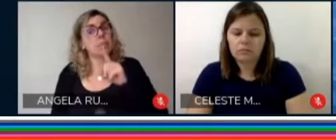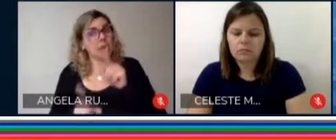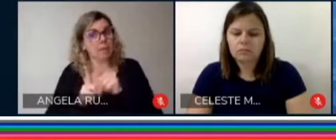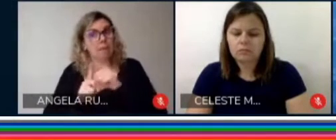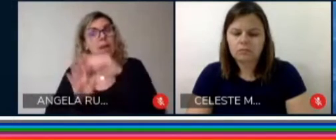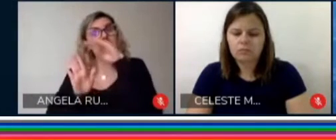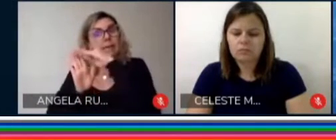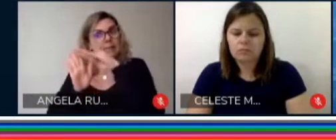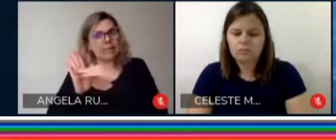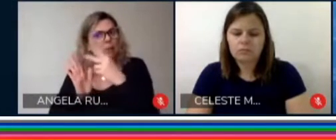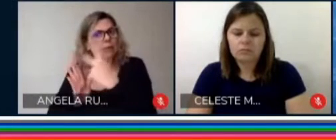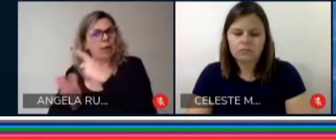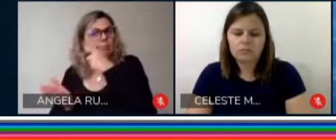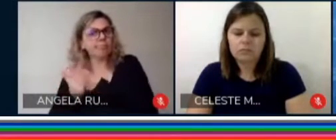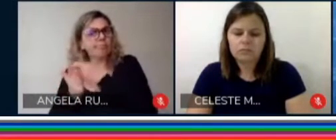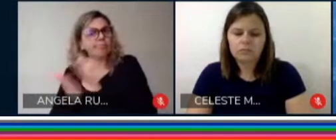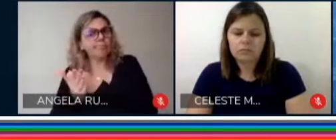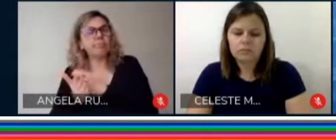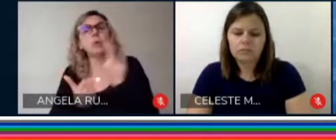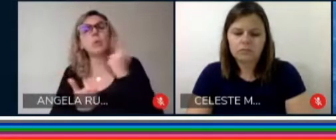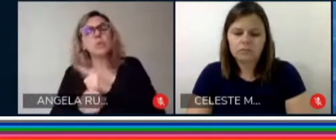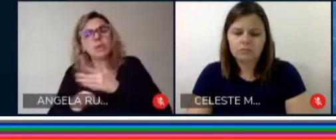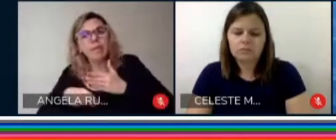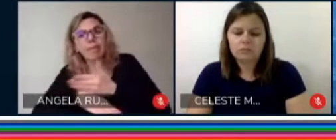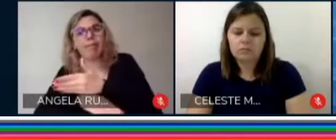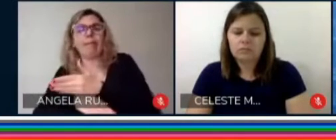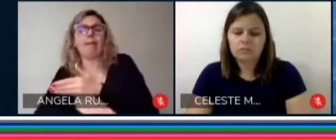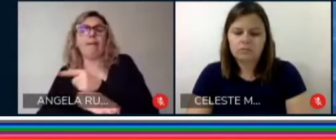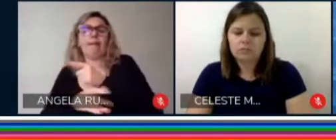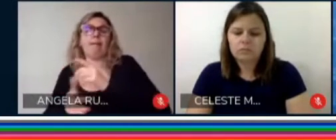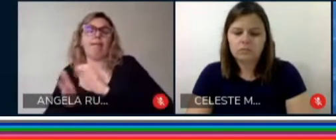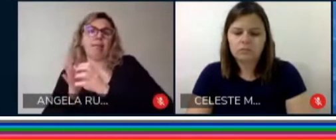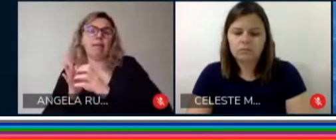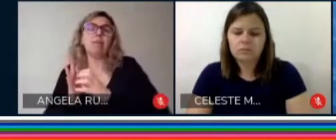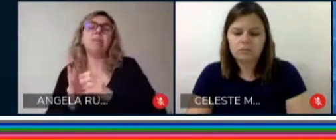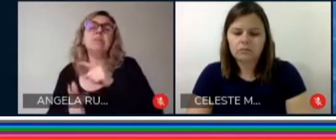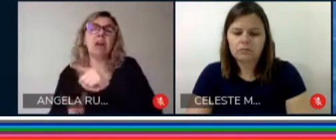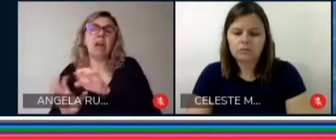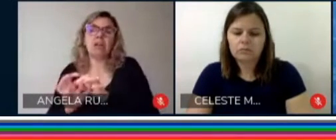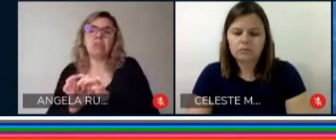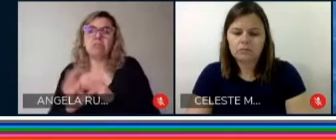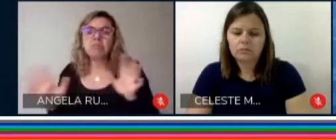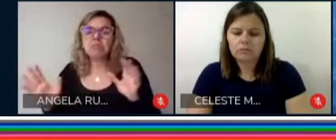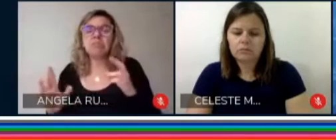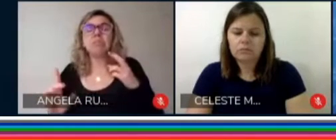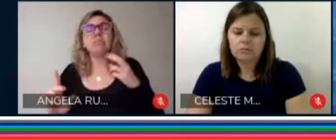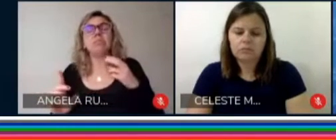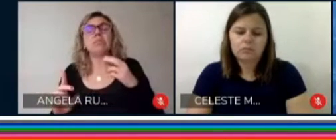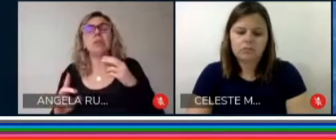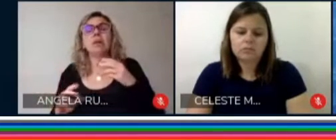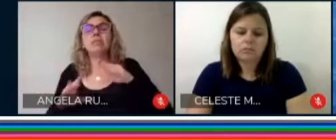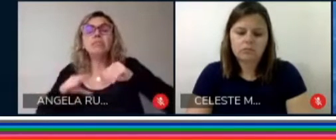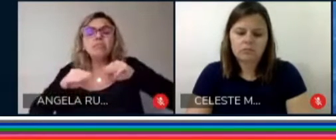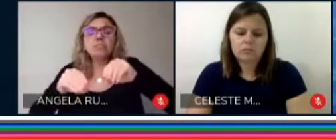aos critérios para inserção de periódicos, e ela permite a navegação entre as referências dos